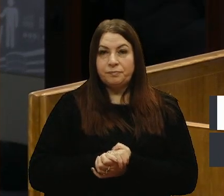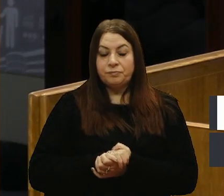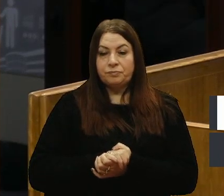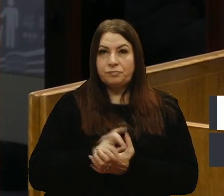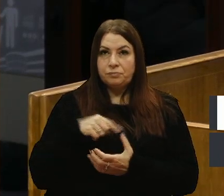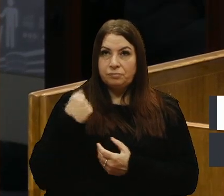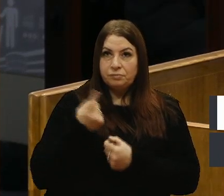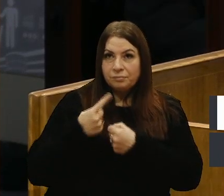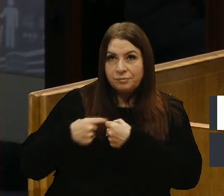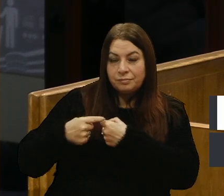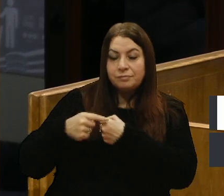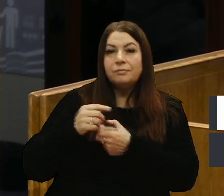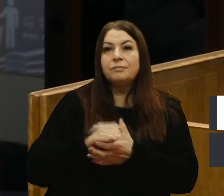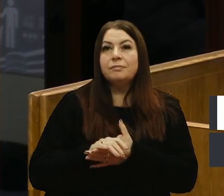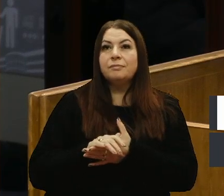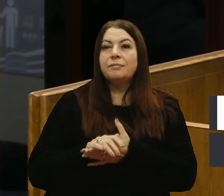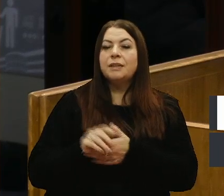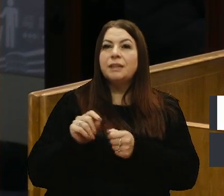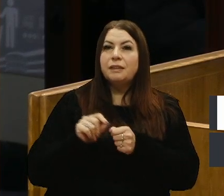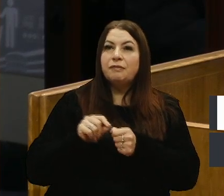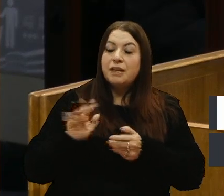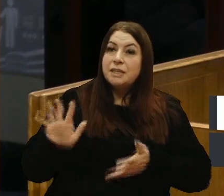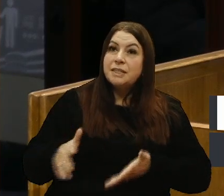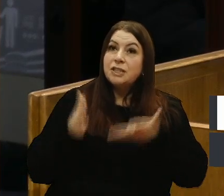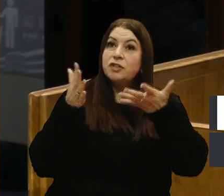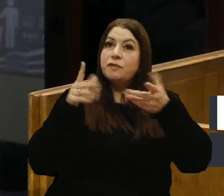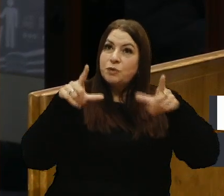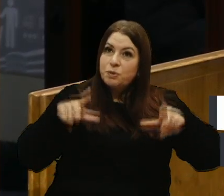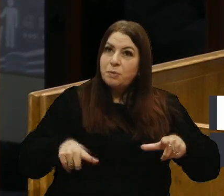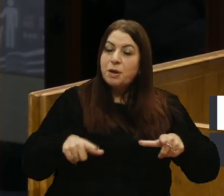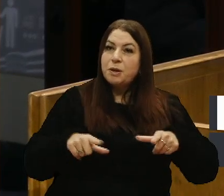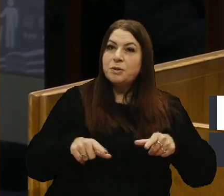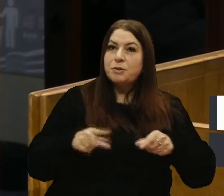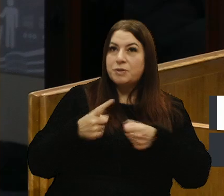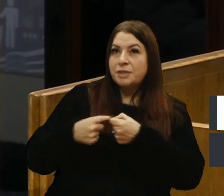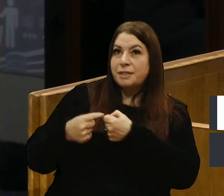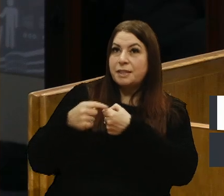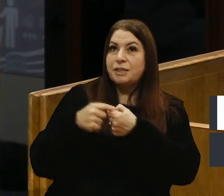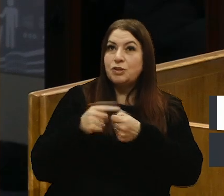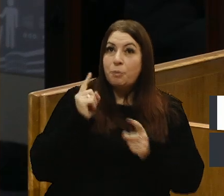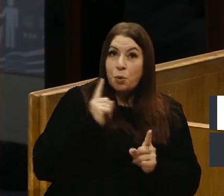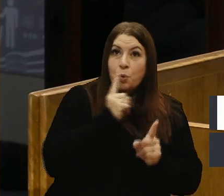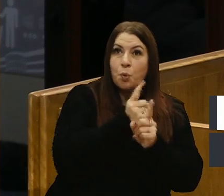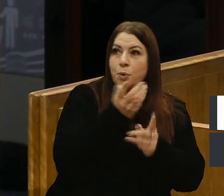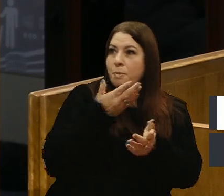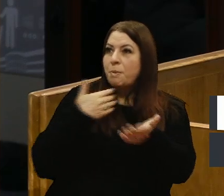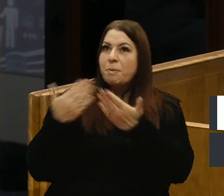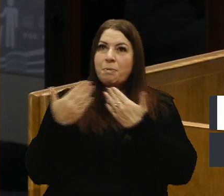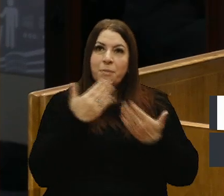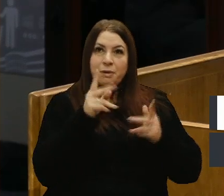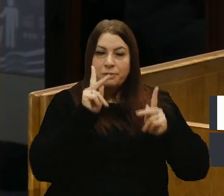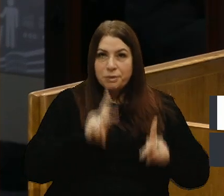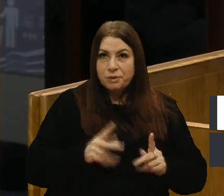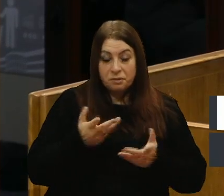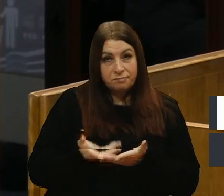Nossa cidade promove e incentiva espaços urbanos para o encontro das pessoas?